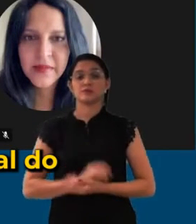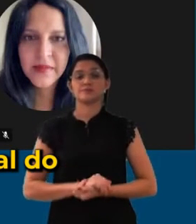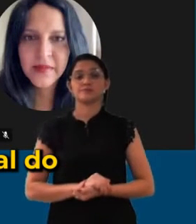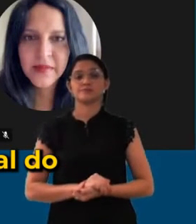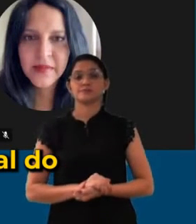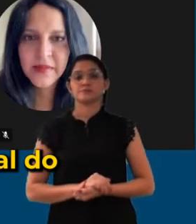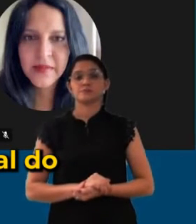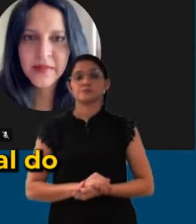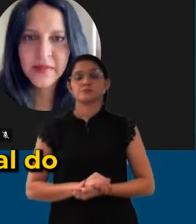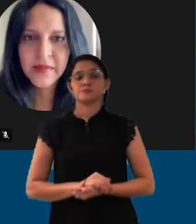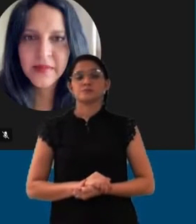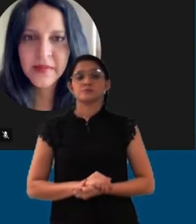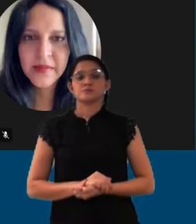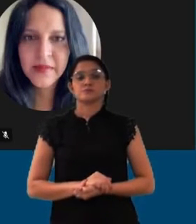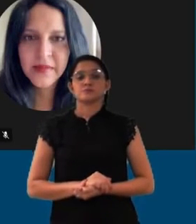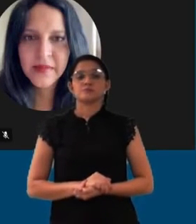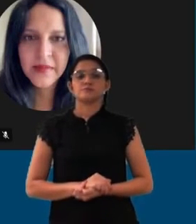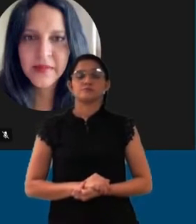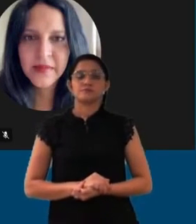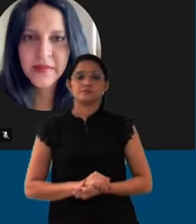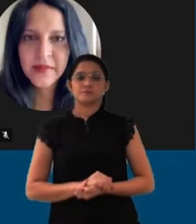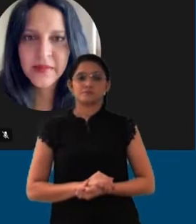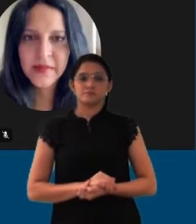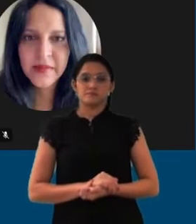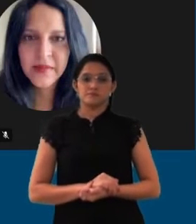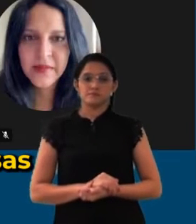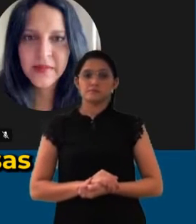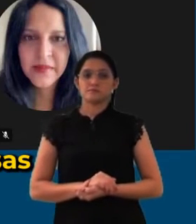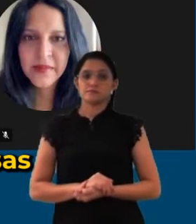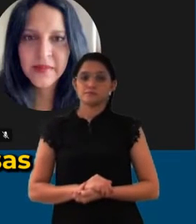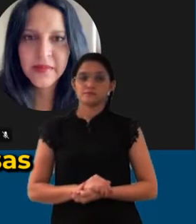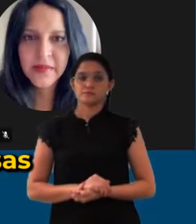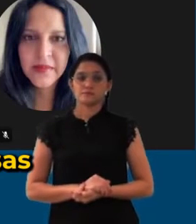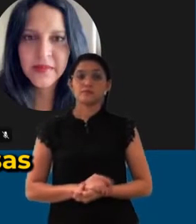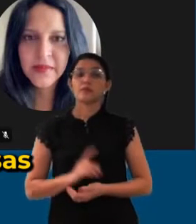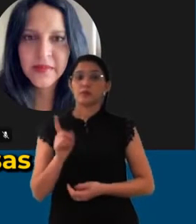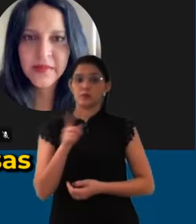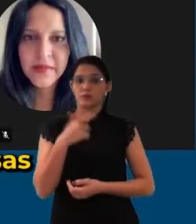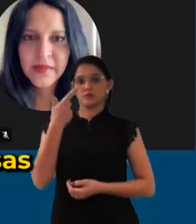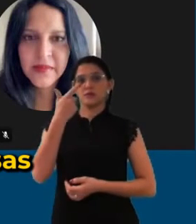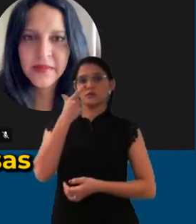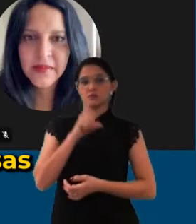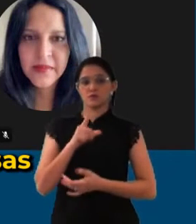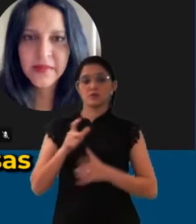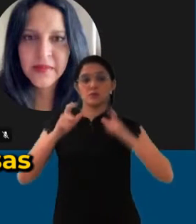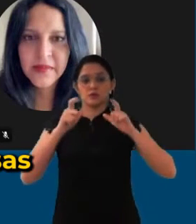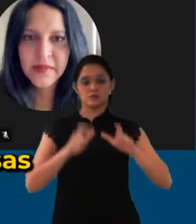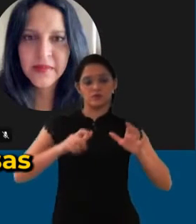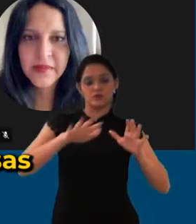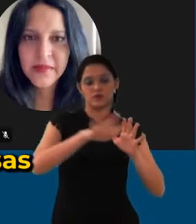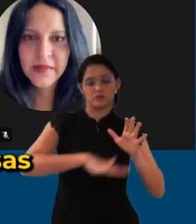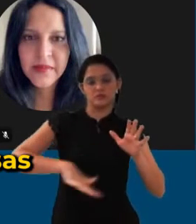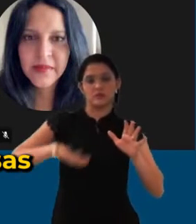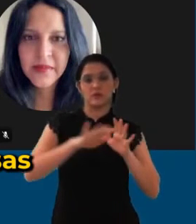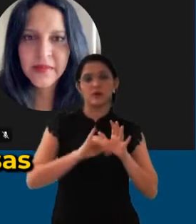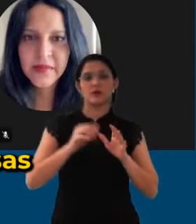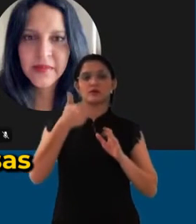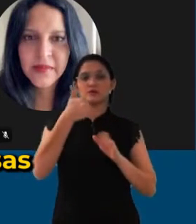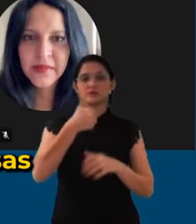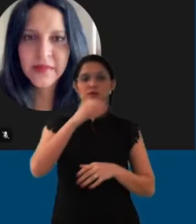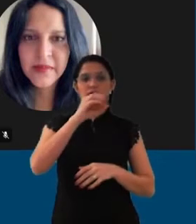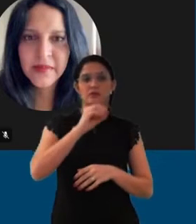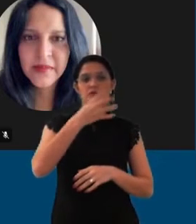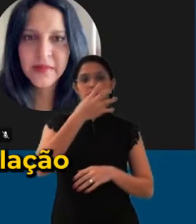de concessão mineral, da MPM, uma concessão de 104 hectares. Né? Mas, geralmente, as empresas solicitam uma área